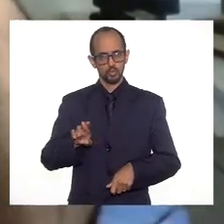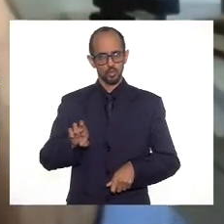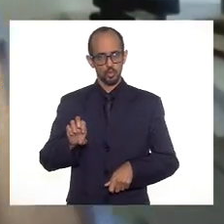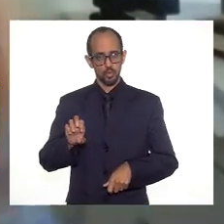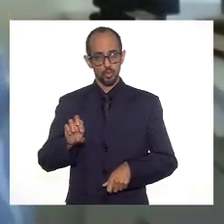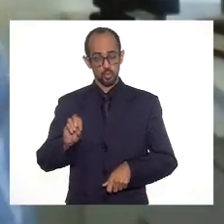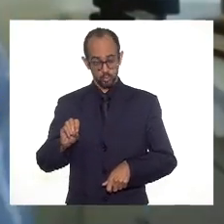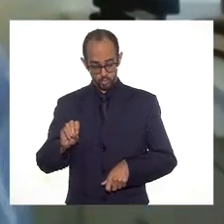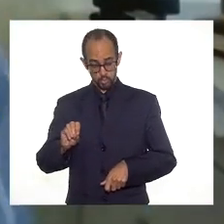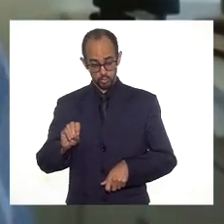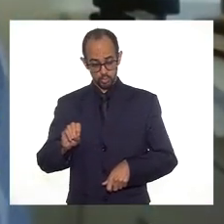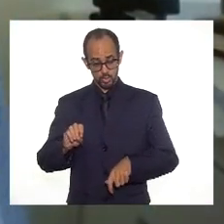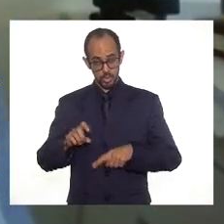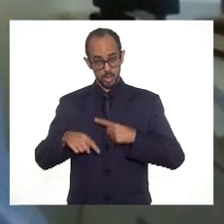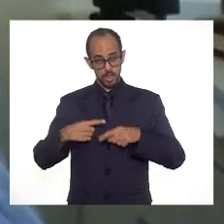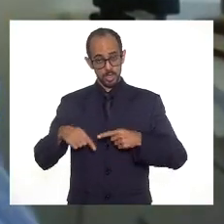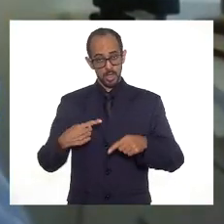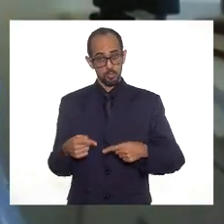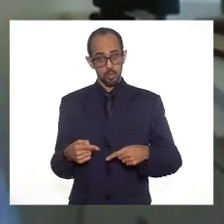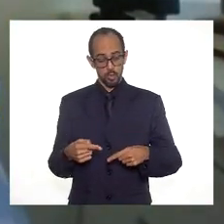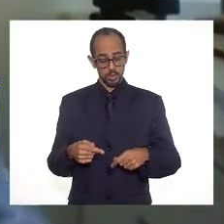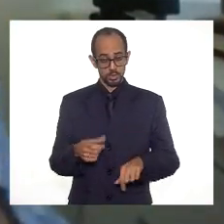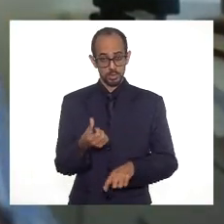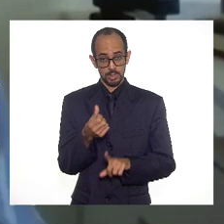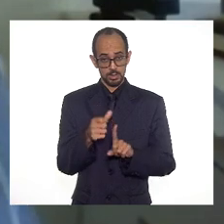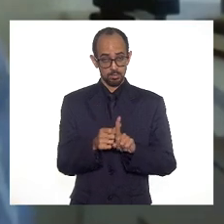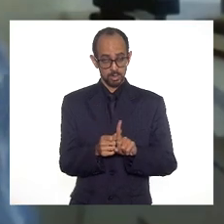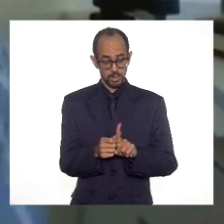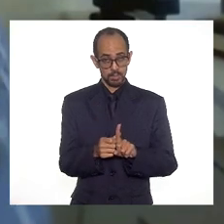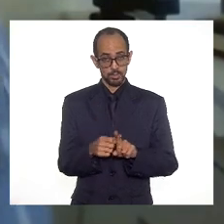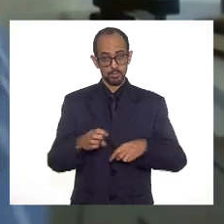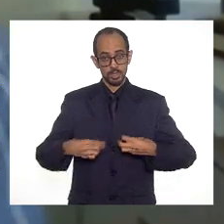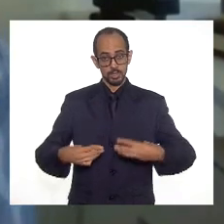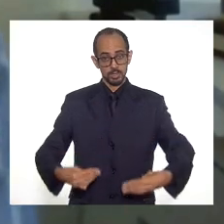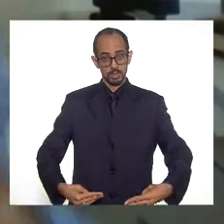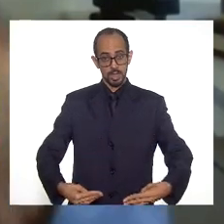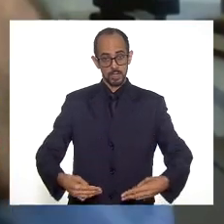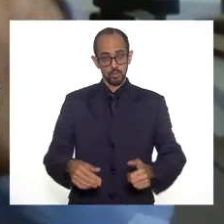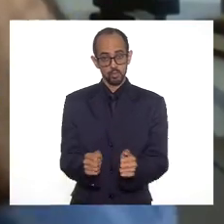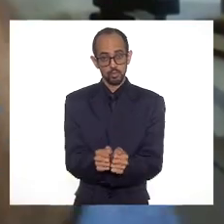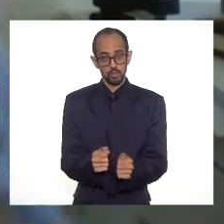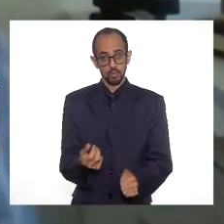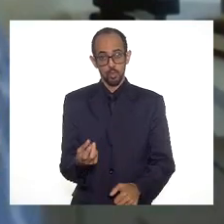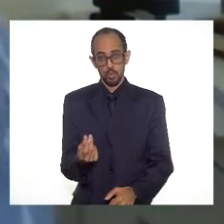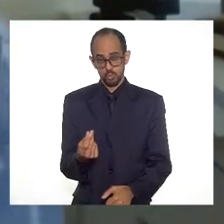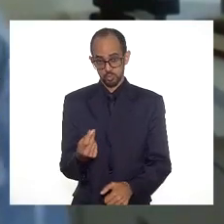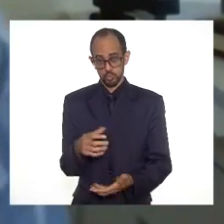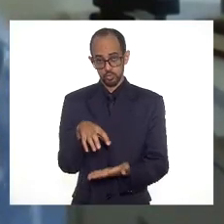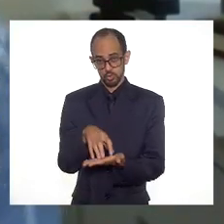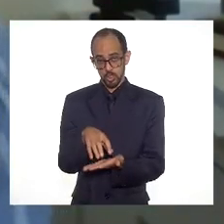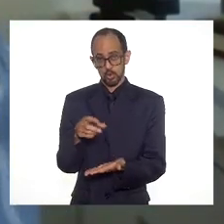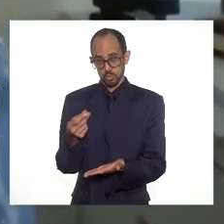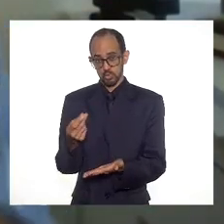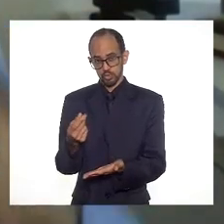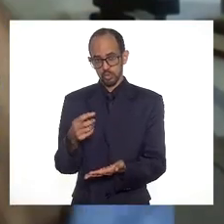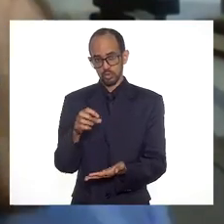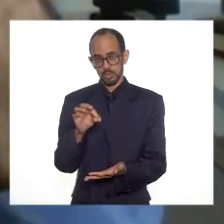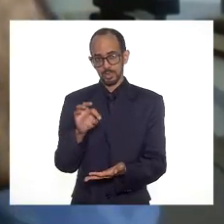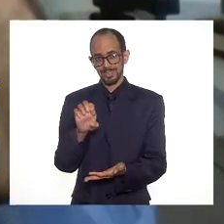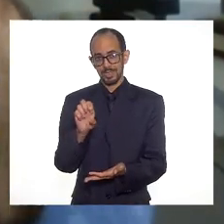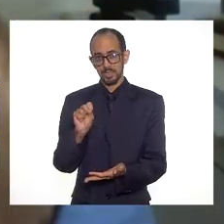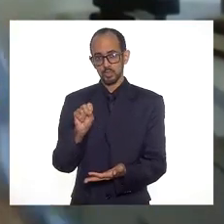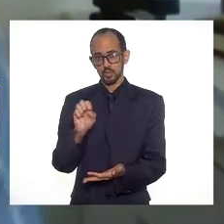esses 6 meses, aí o Ministério da Economia e o Tesouro decidirão se